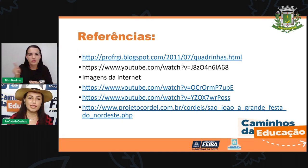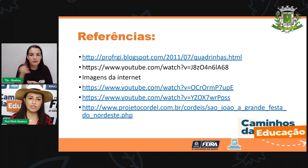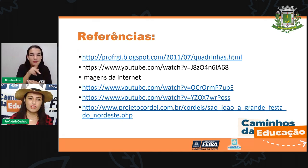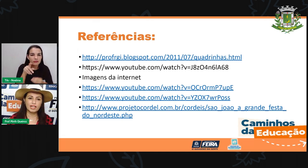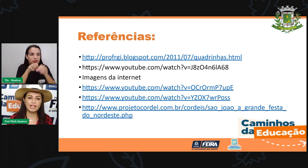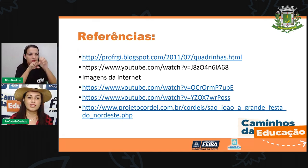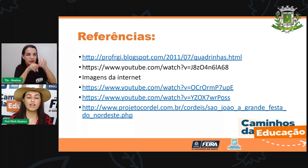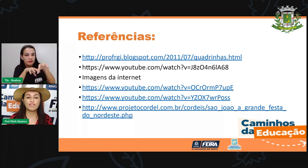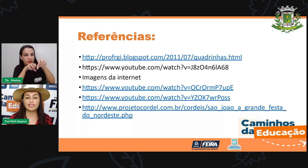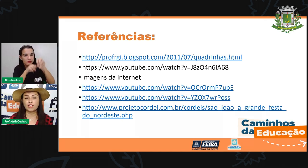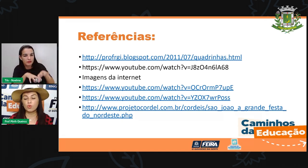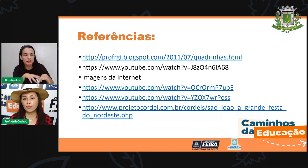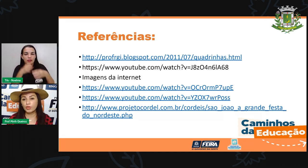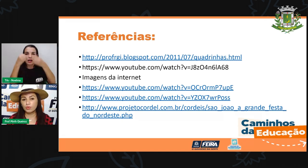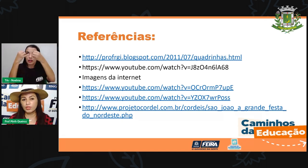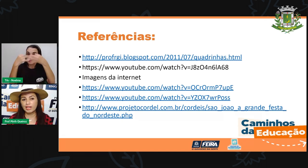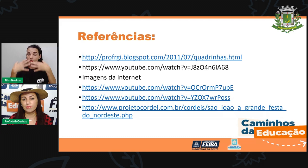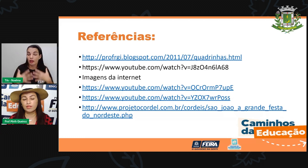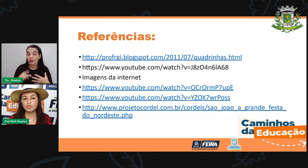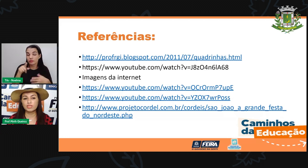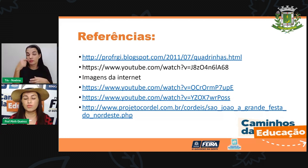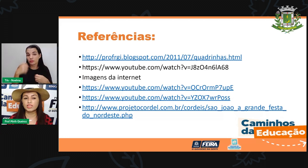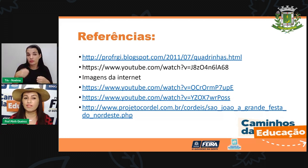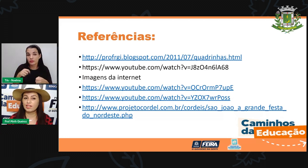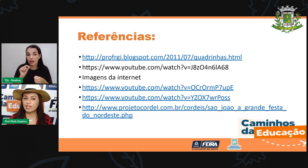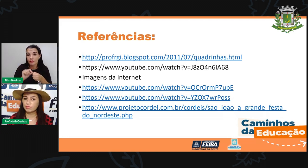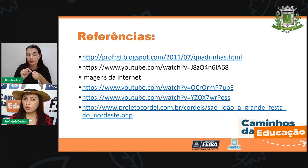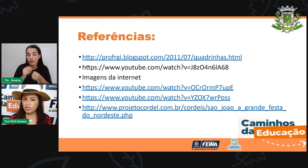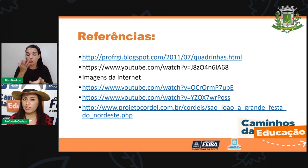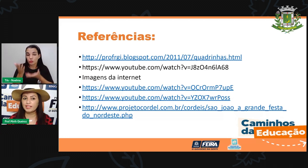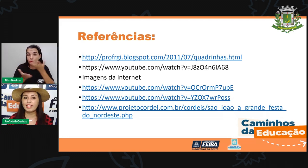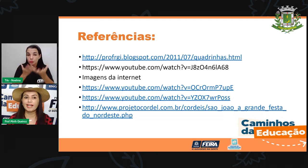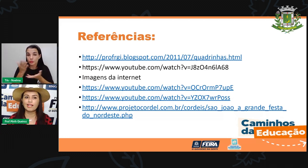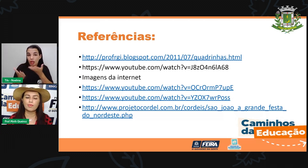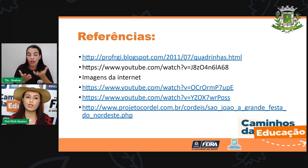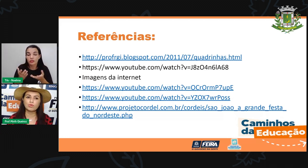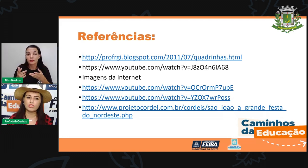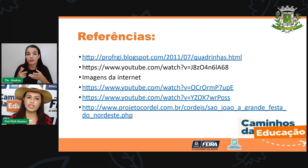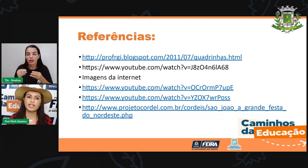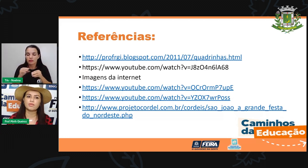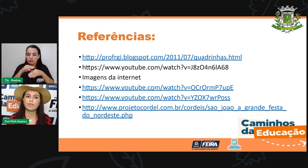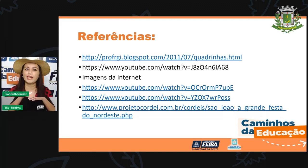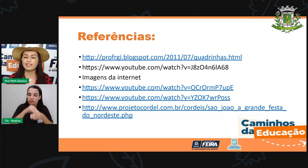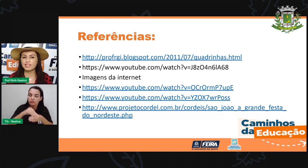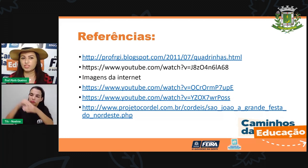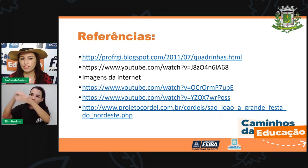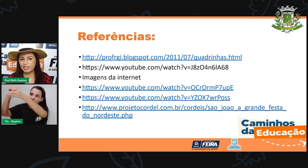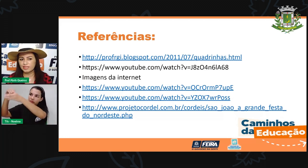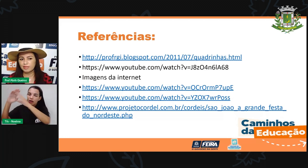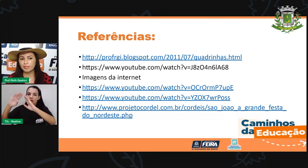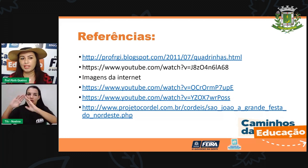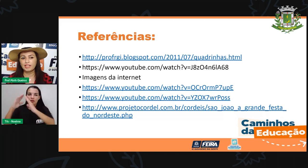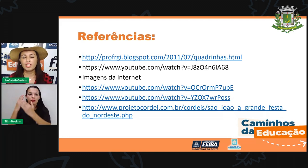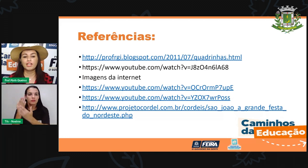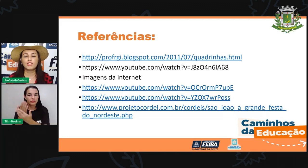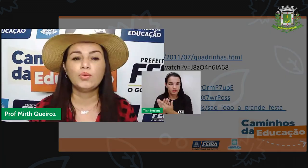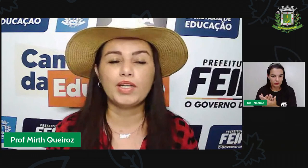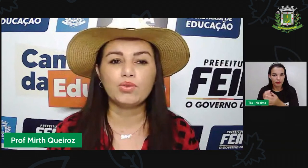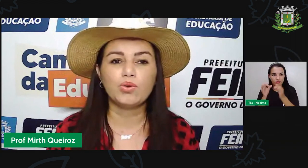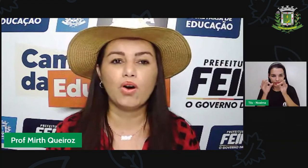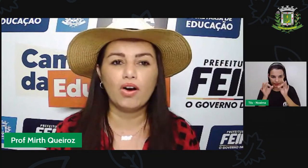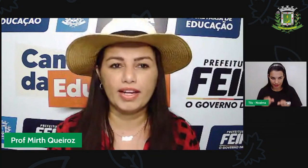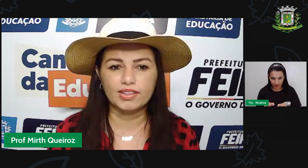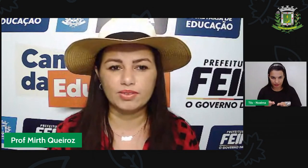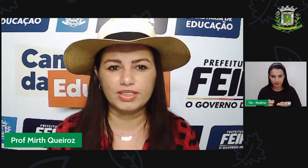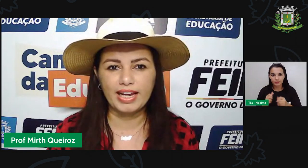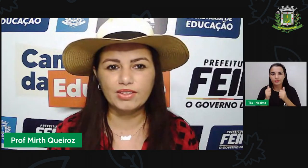pegar as atividades, fazer com muito cuidado porque vocês vão ser avaliados por ela, entregar no período certo, pegar essas atividades também no